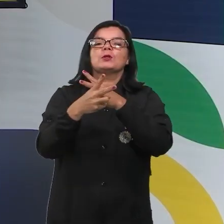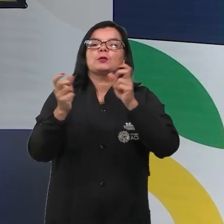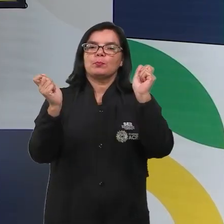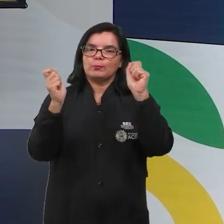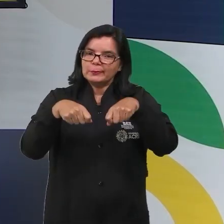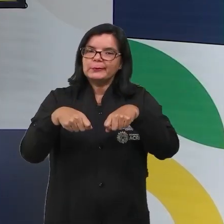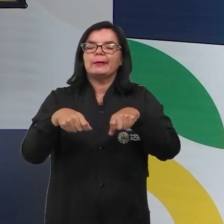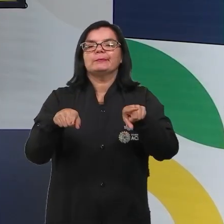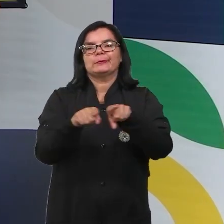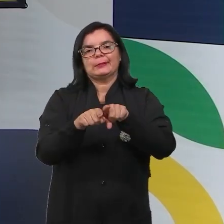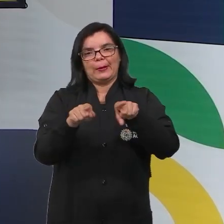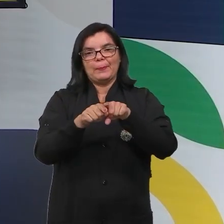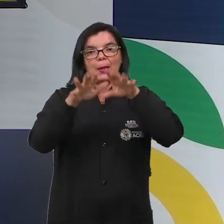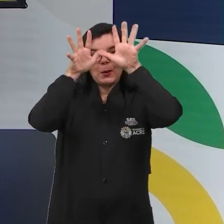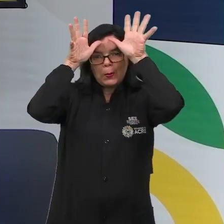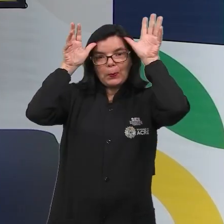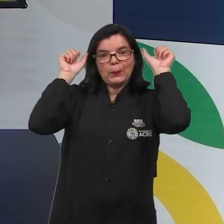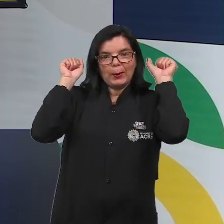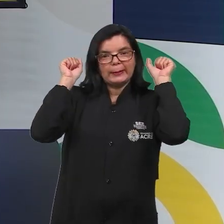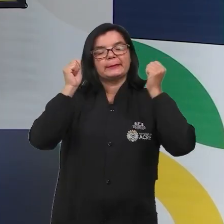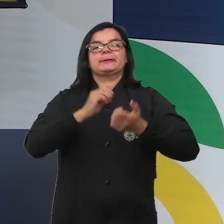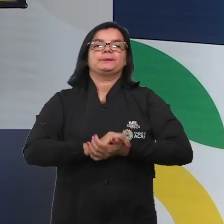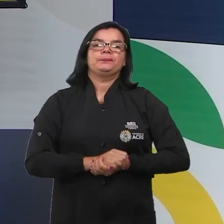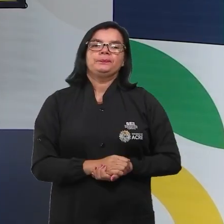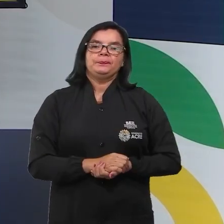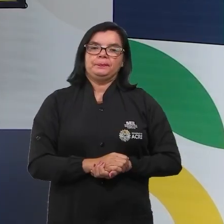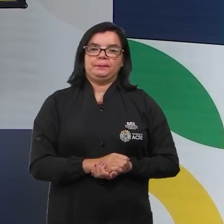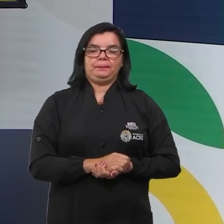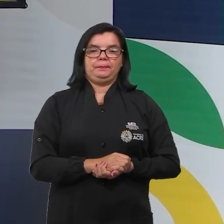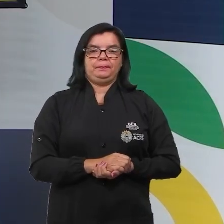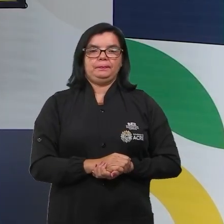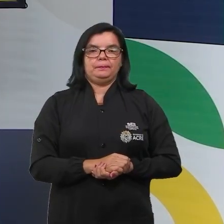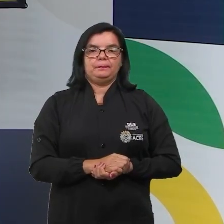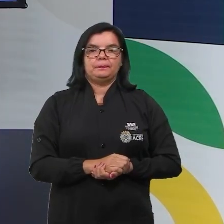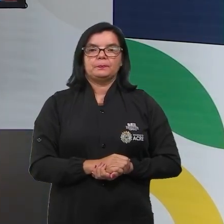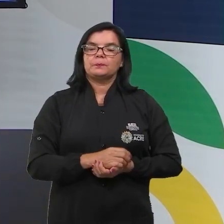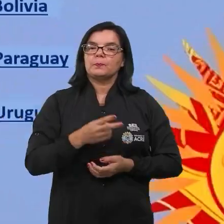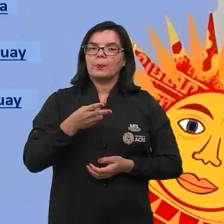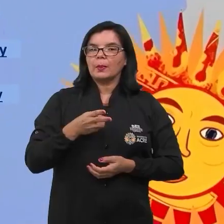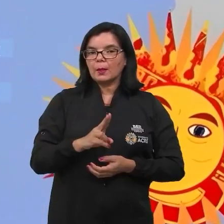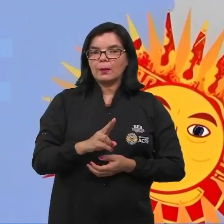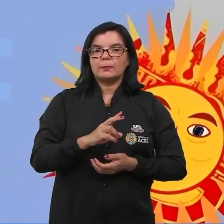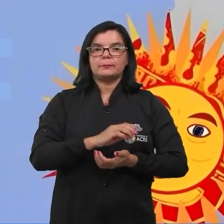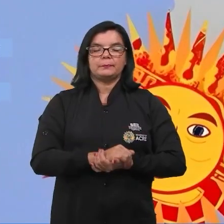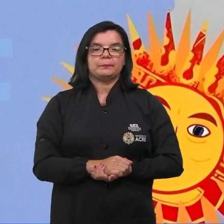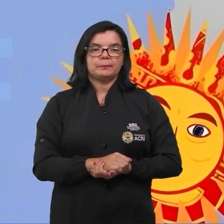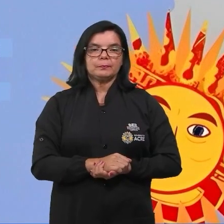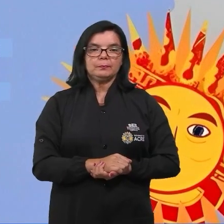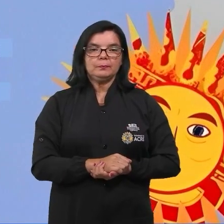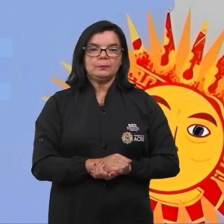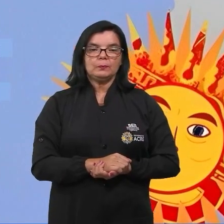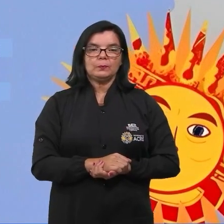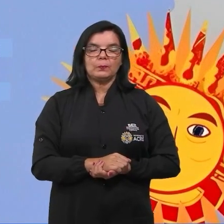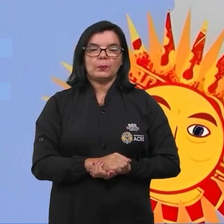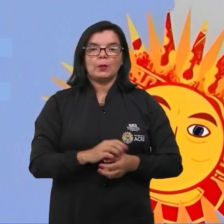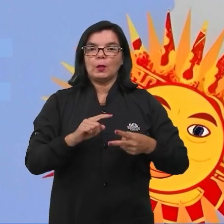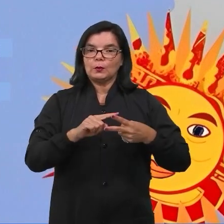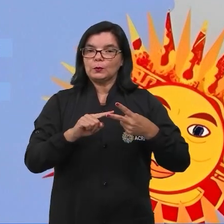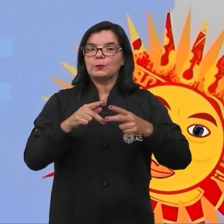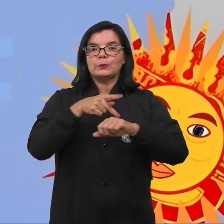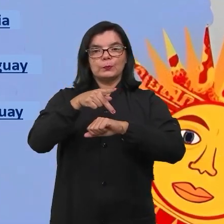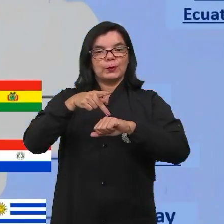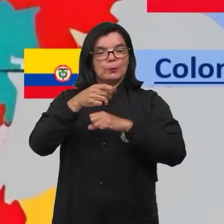afetar o nosso Acre aqui, tá bom? Vamos continuar. E aí, hablamos desses dois